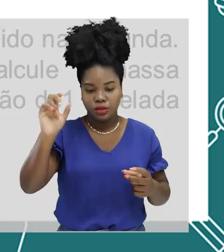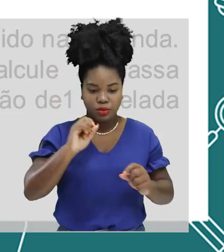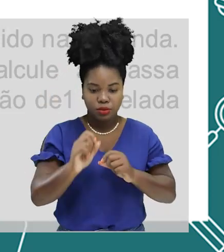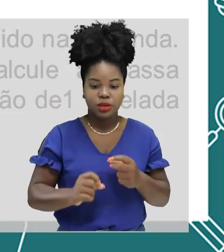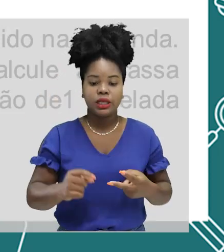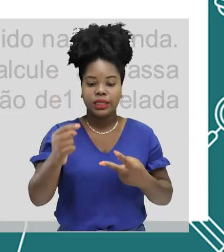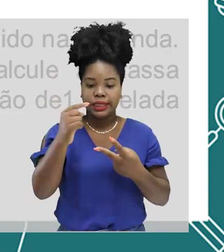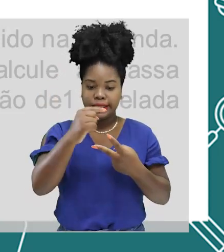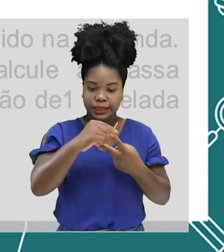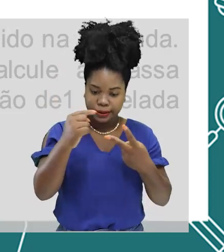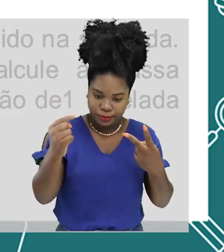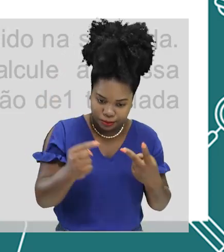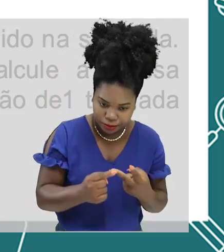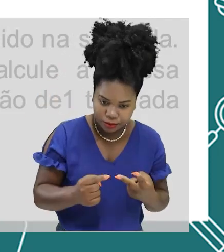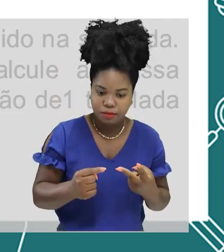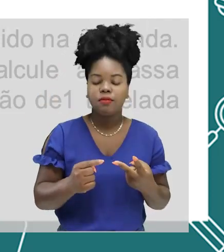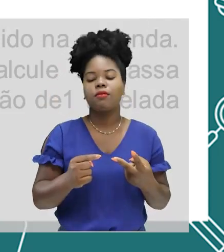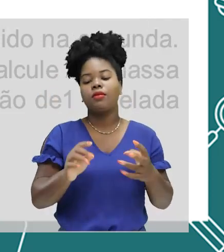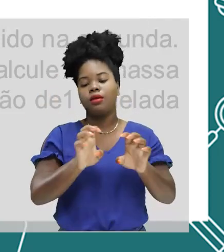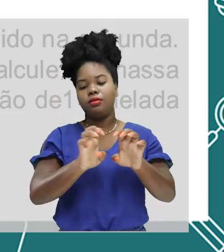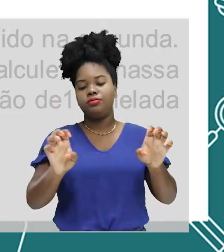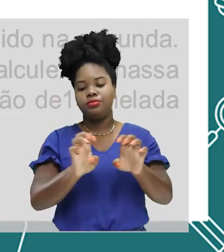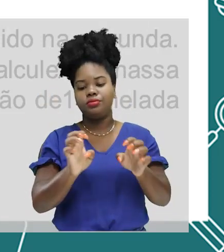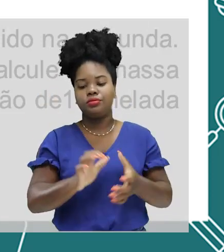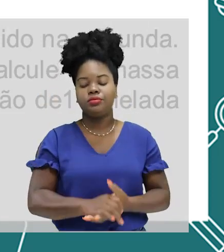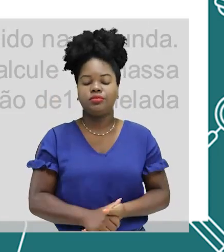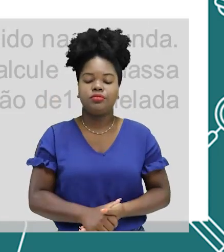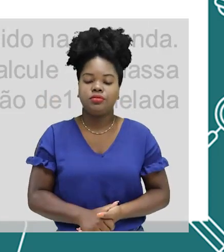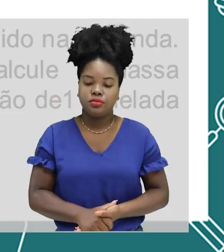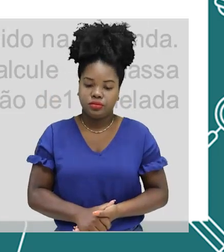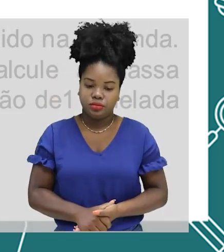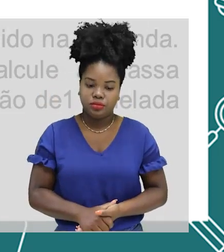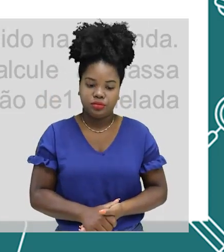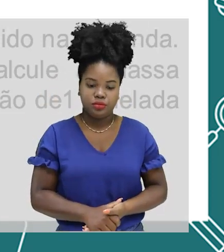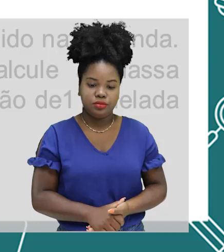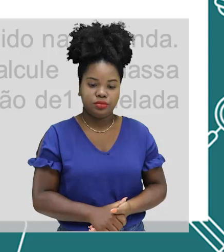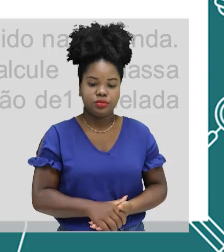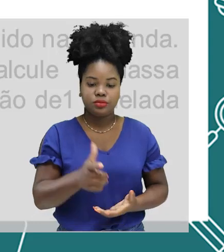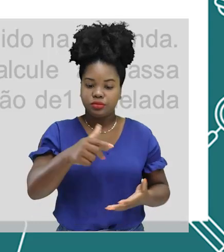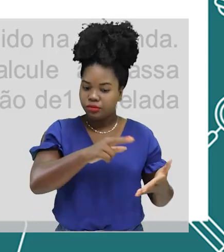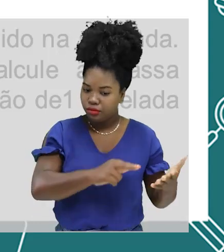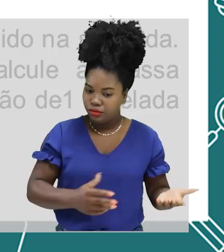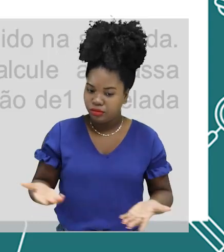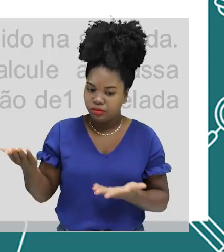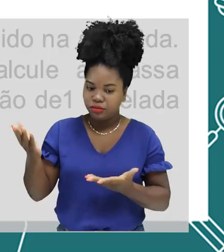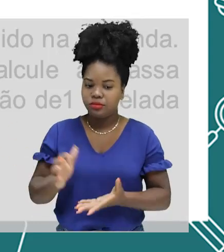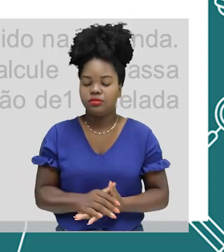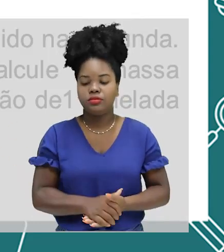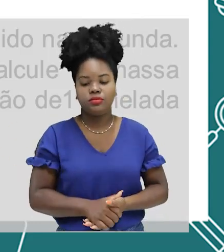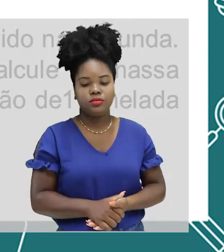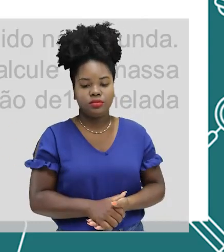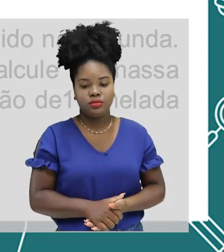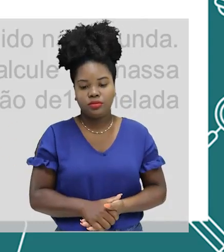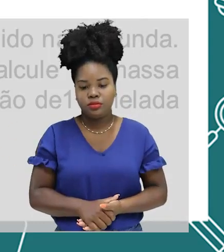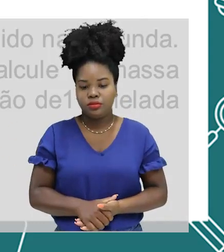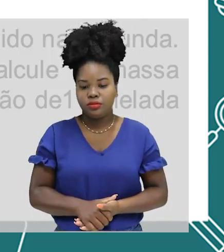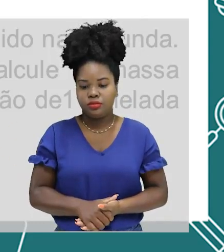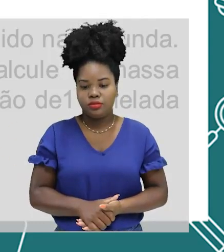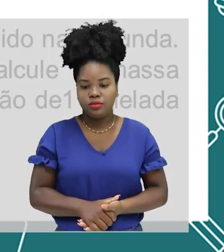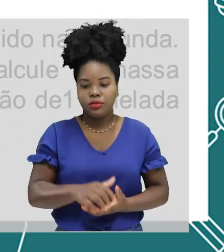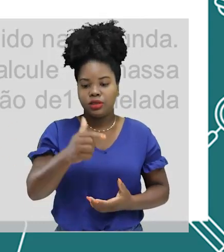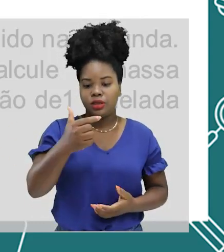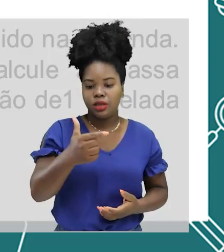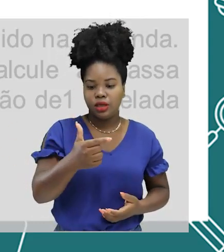questões, essas duas equações. O monóxido de carbono formado na primeira reação, ele